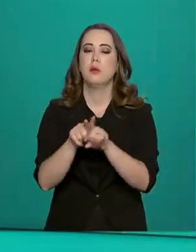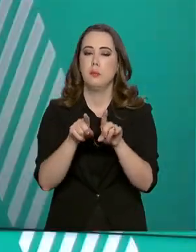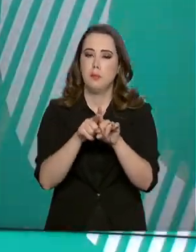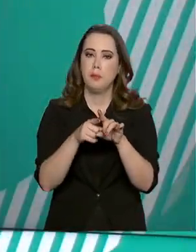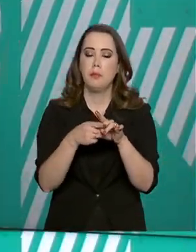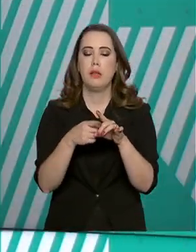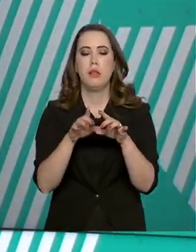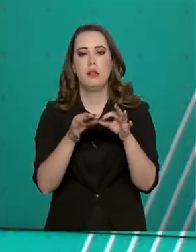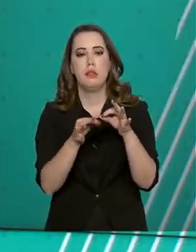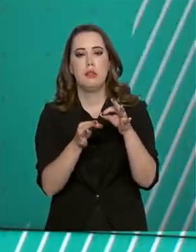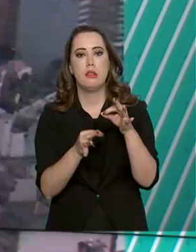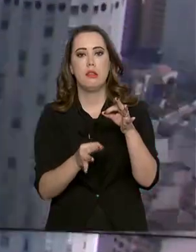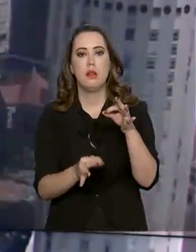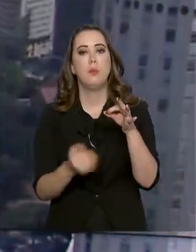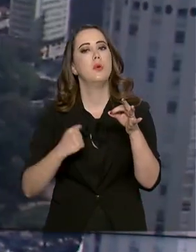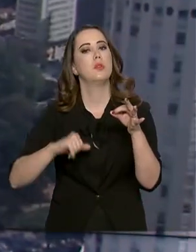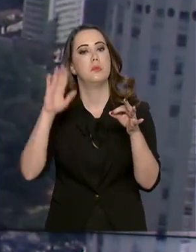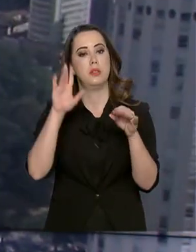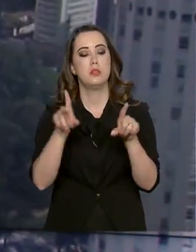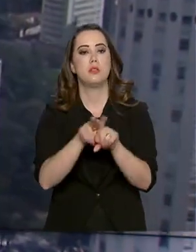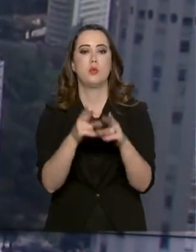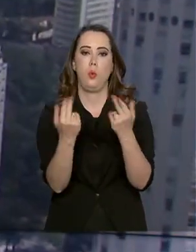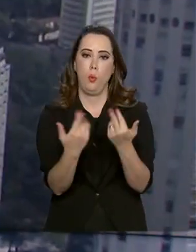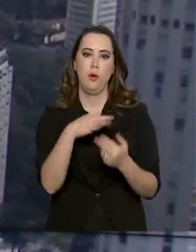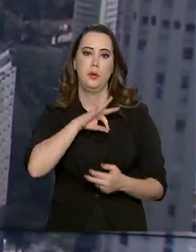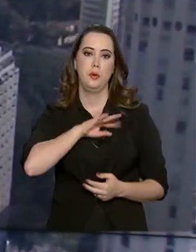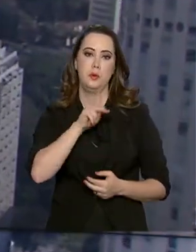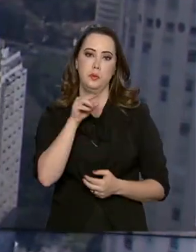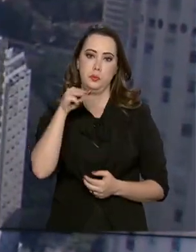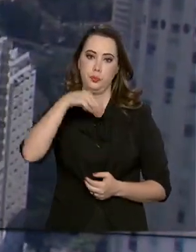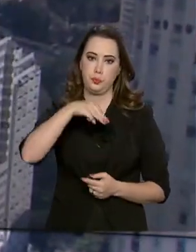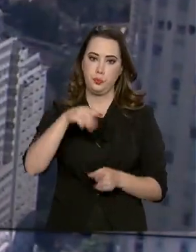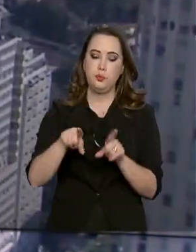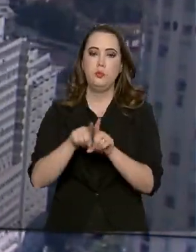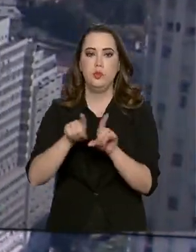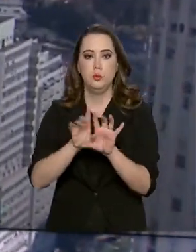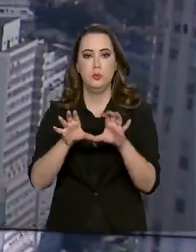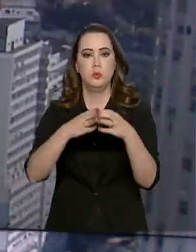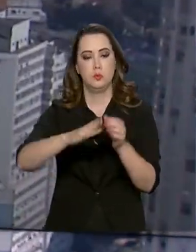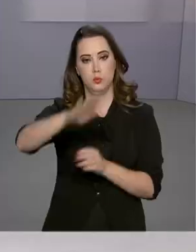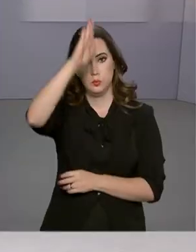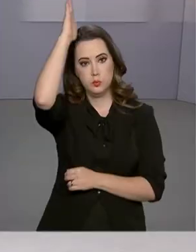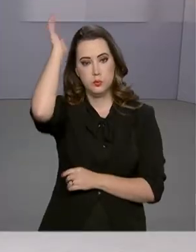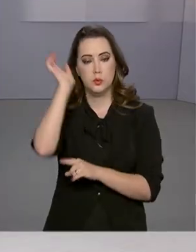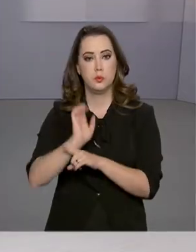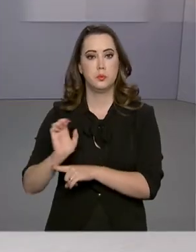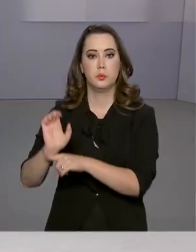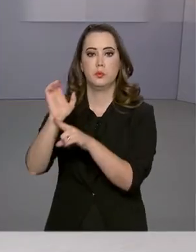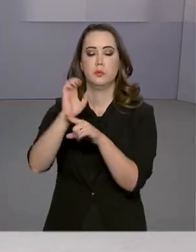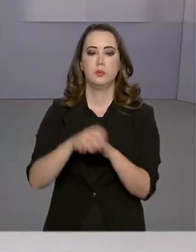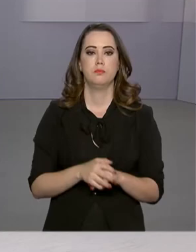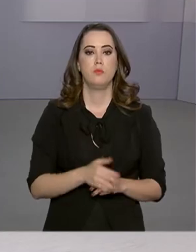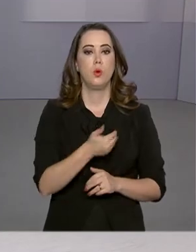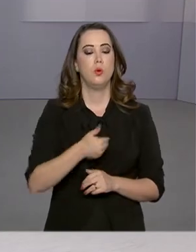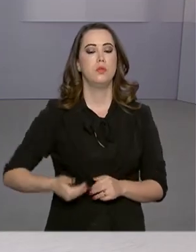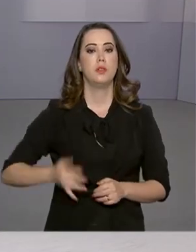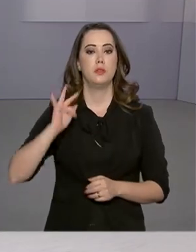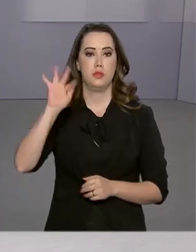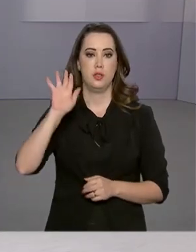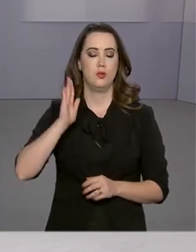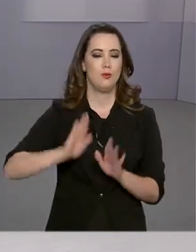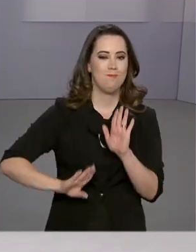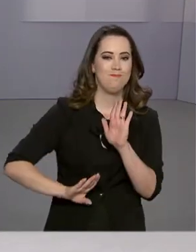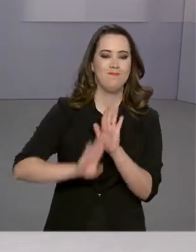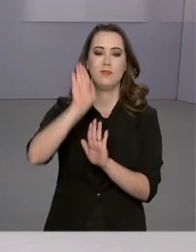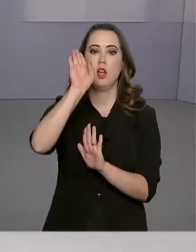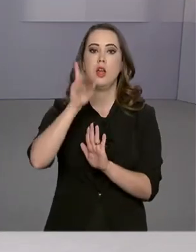as regras valem também para as polícias militares e corpo de bombeiros dos estados o governo federal já superou a